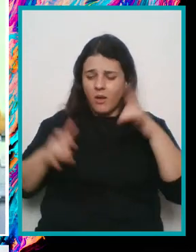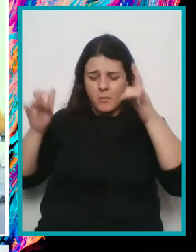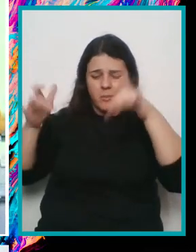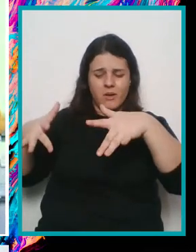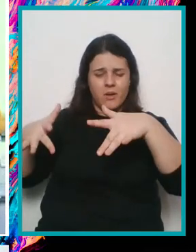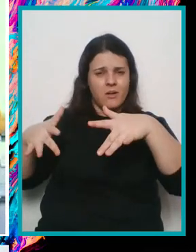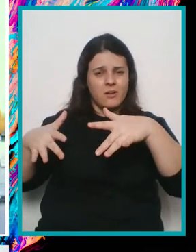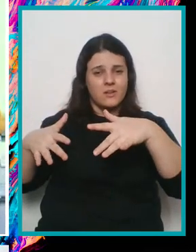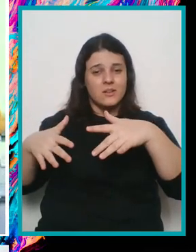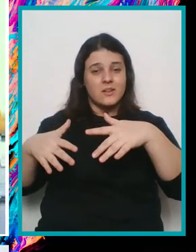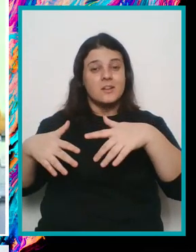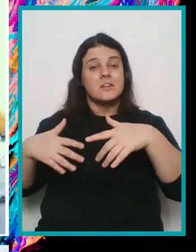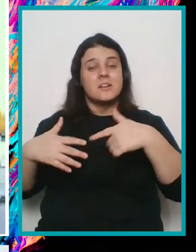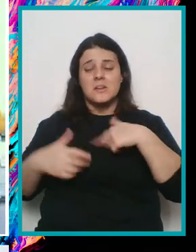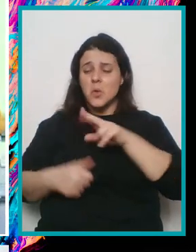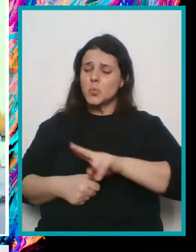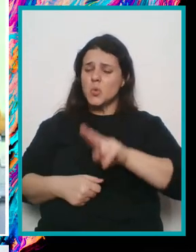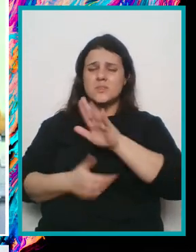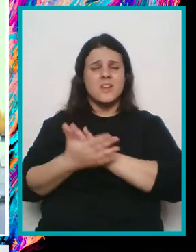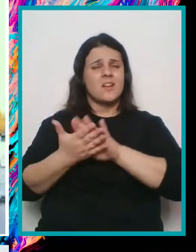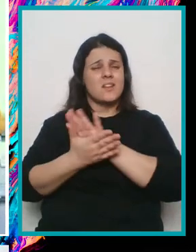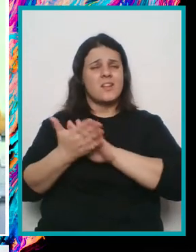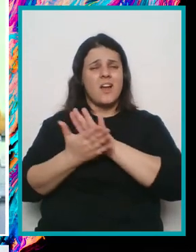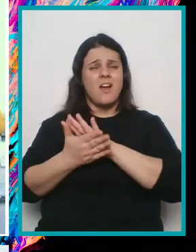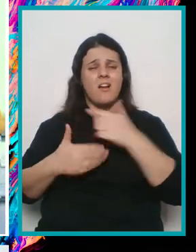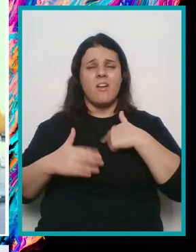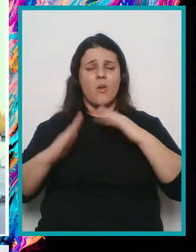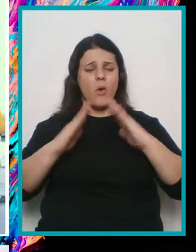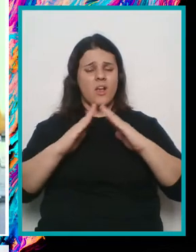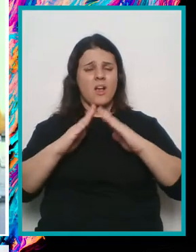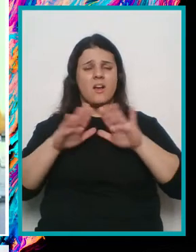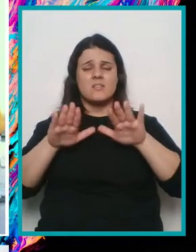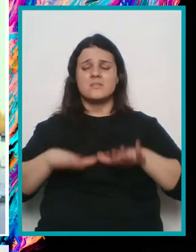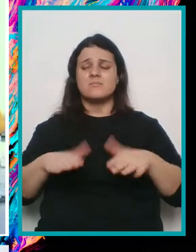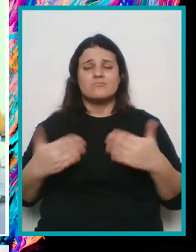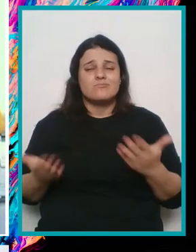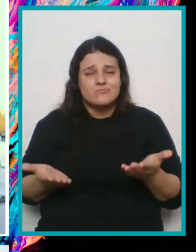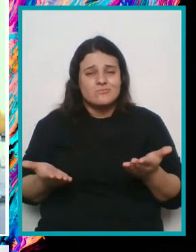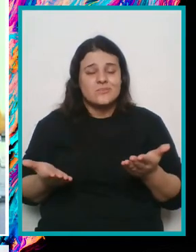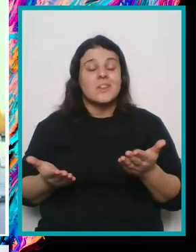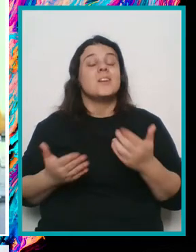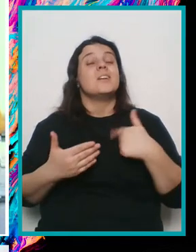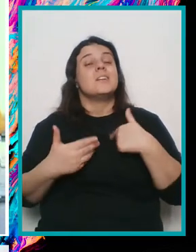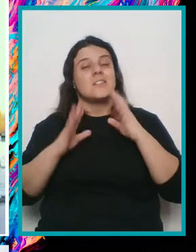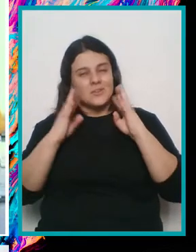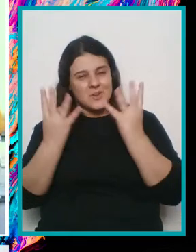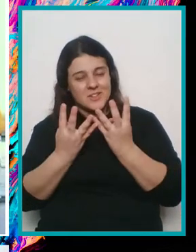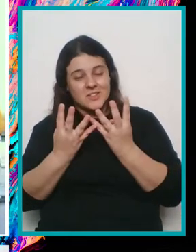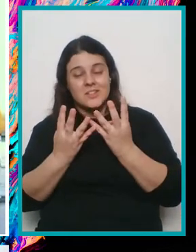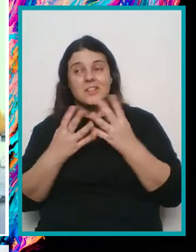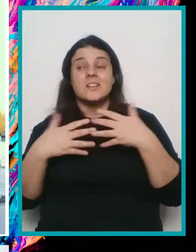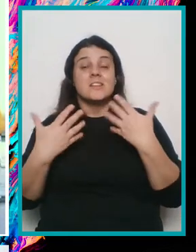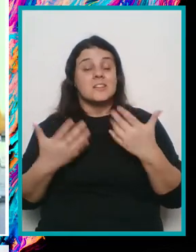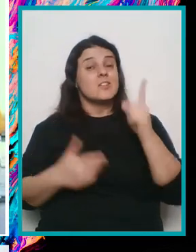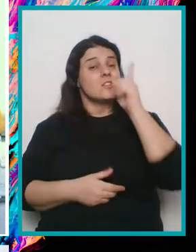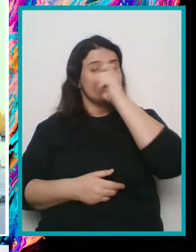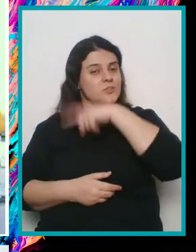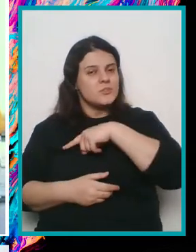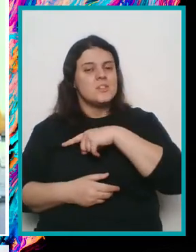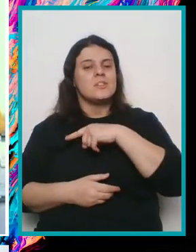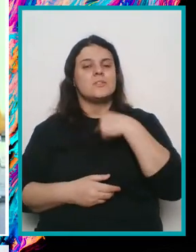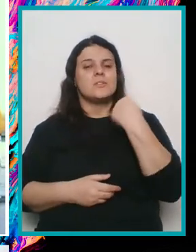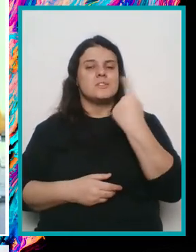difícil, assim, não ter fé quando eu vou escutando tudo isso de tanta gente, sabe? Que é algo que a gente,